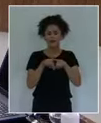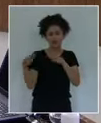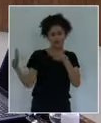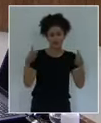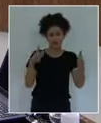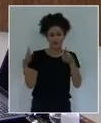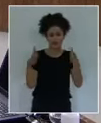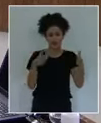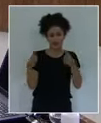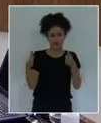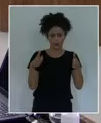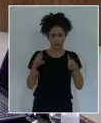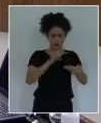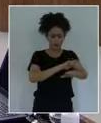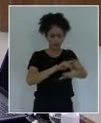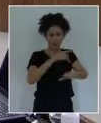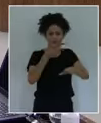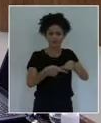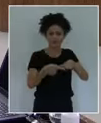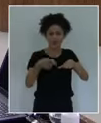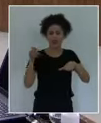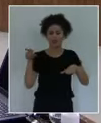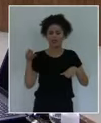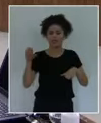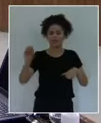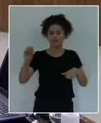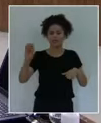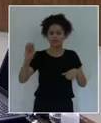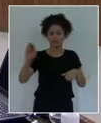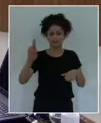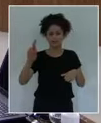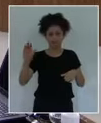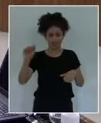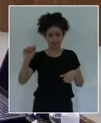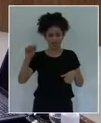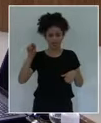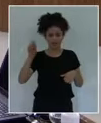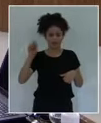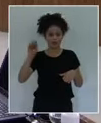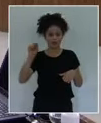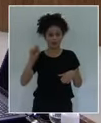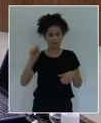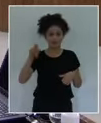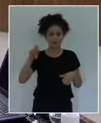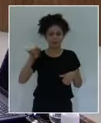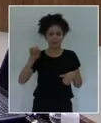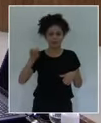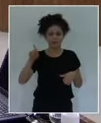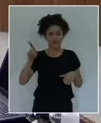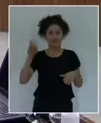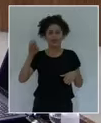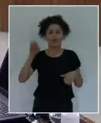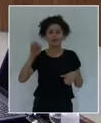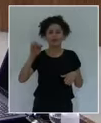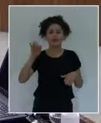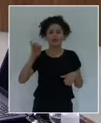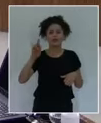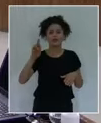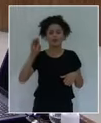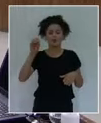e Pontal, você acha que aquela ali é desse caso? E eu acredito que todas ali cabem em reabilitação. Só que